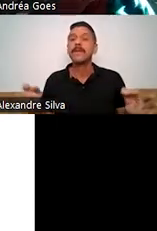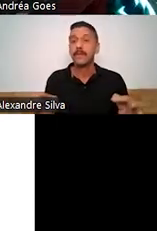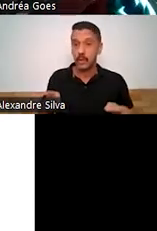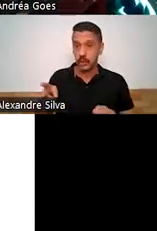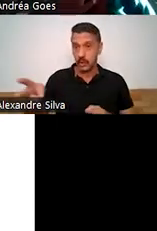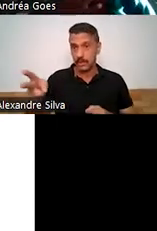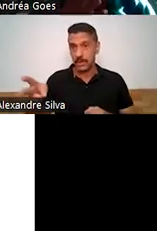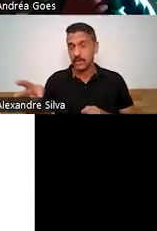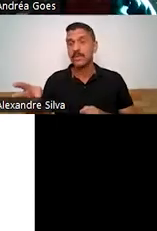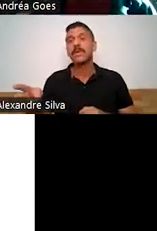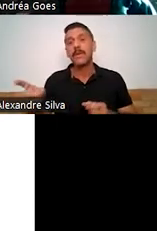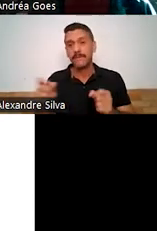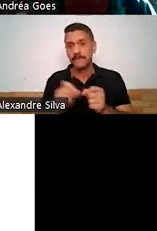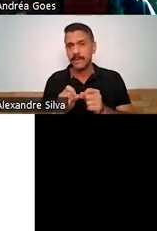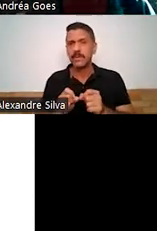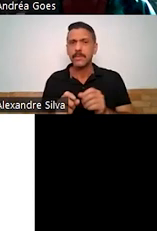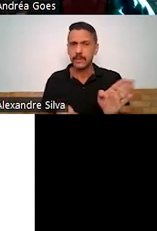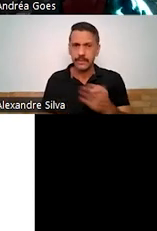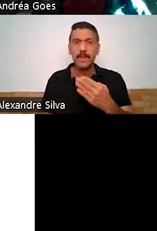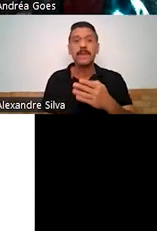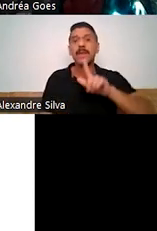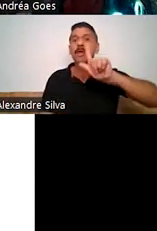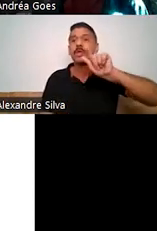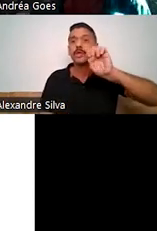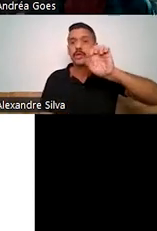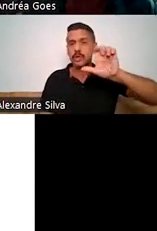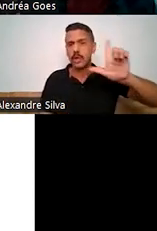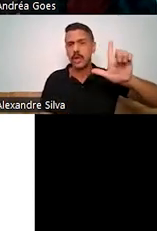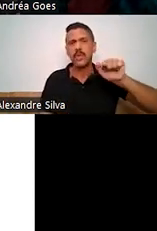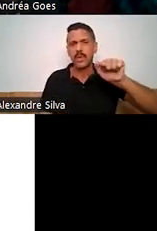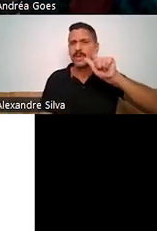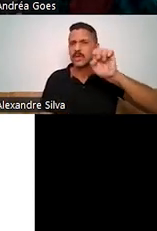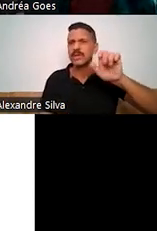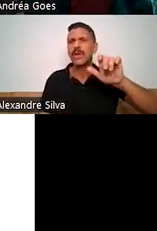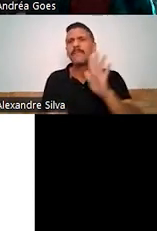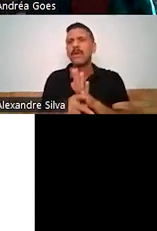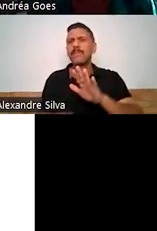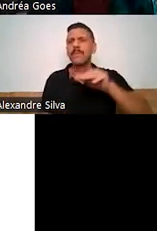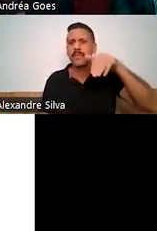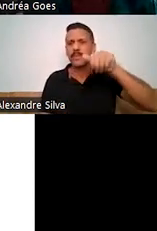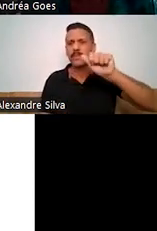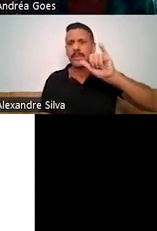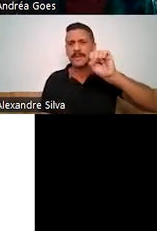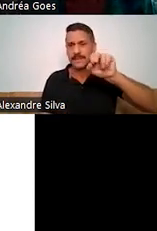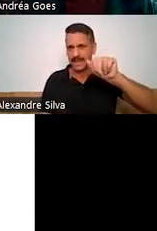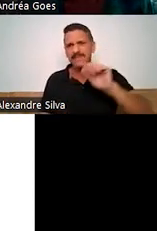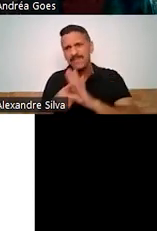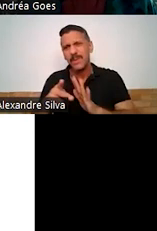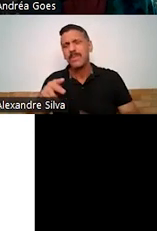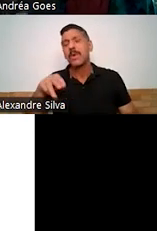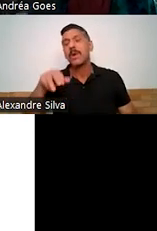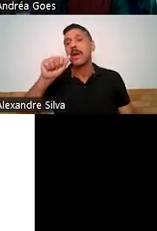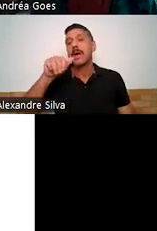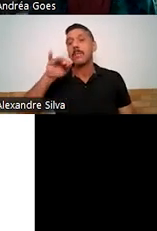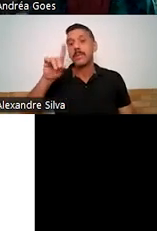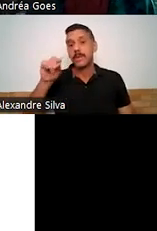e pode passar, por favor, Murilo. E aí a gente tem o gel, como se fosse, aqui é um gel de maisena, então é um gel de amido, e a gente tem aqui um